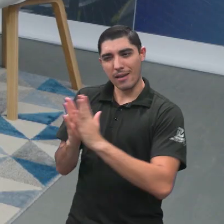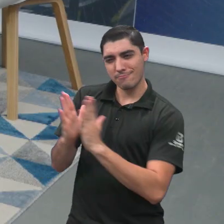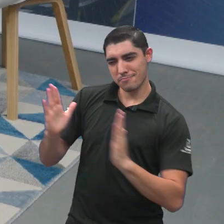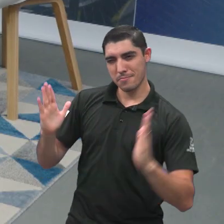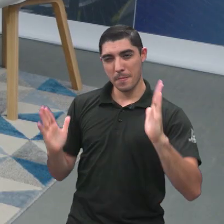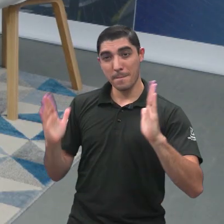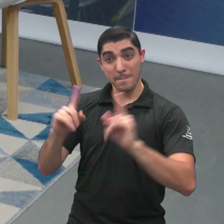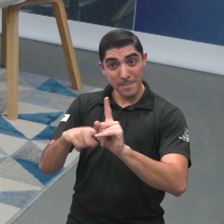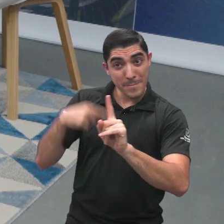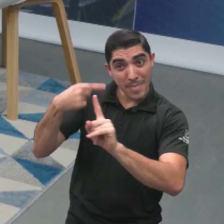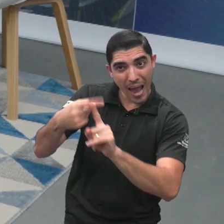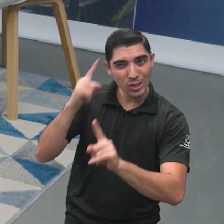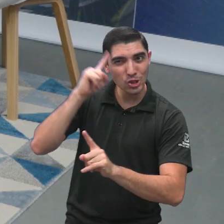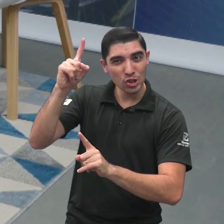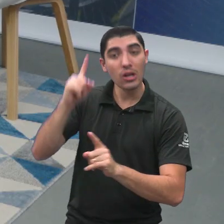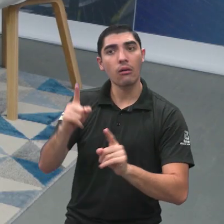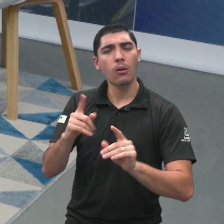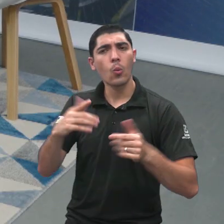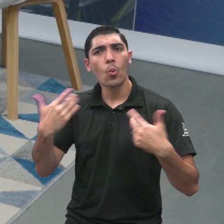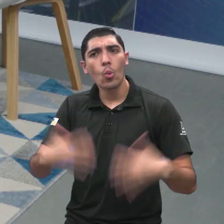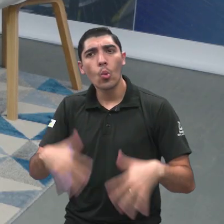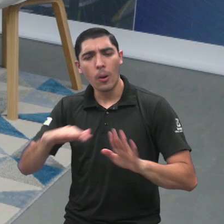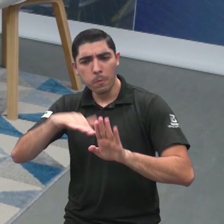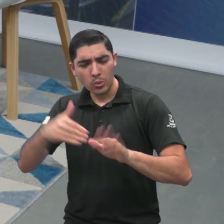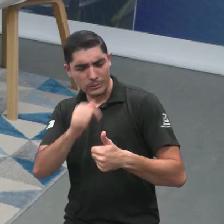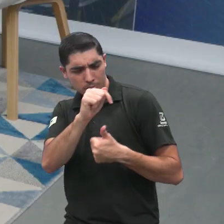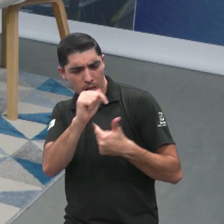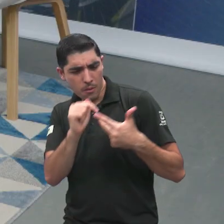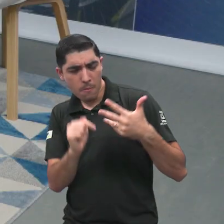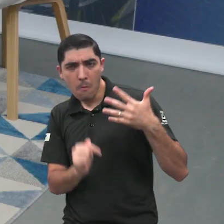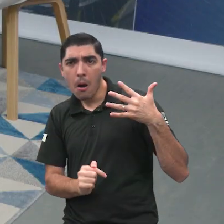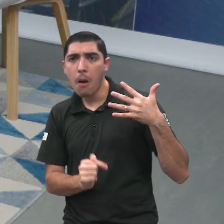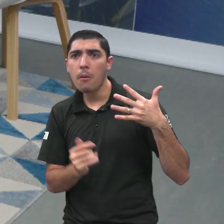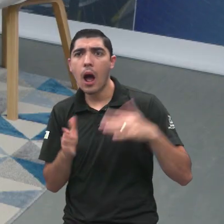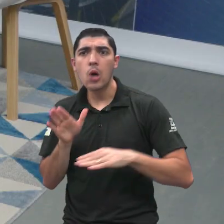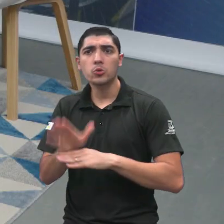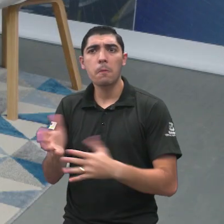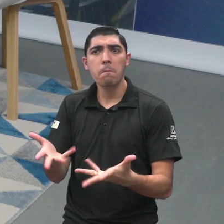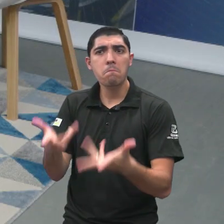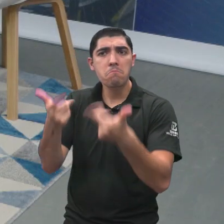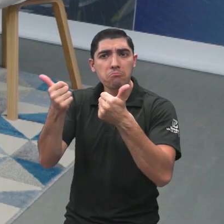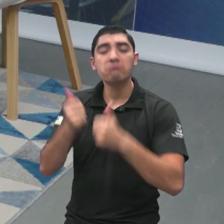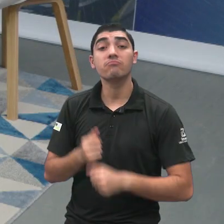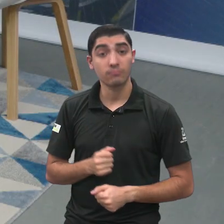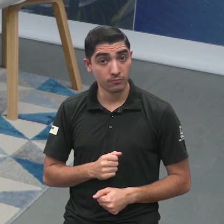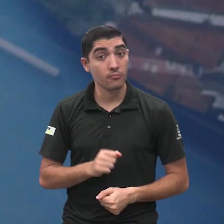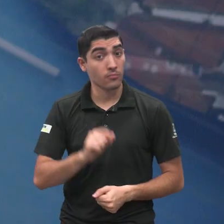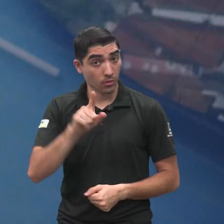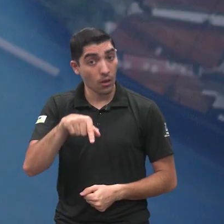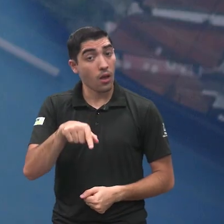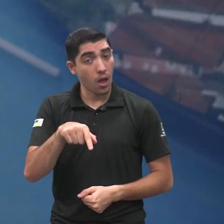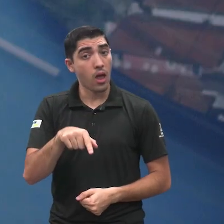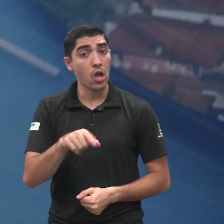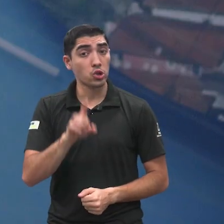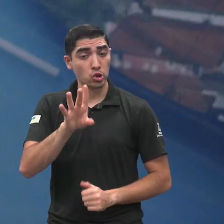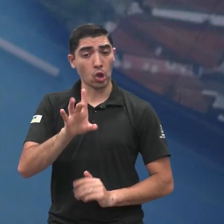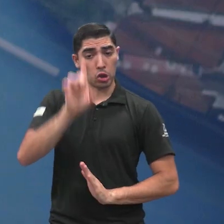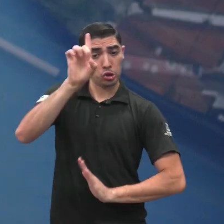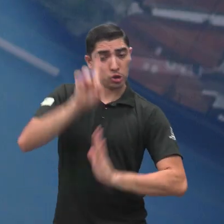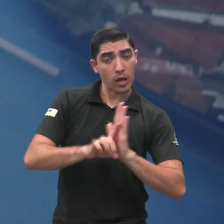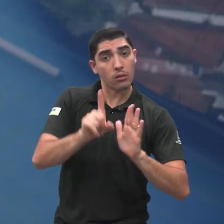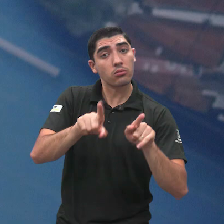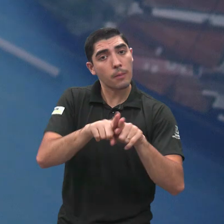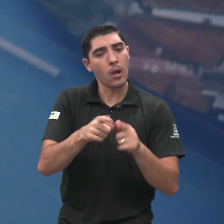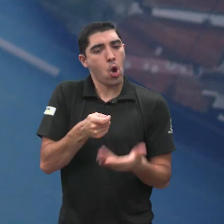não é só sobre direito, mas são deveres, são obrigações, né? Com certeza, são obrigações que precisam